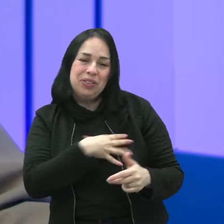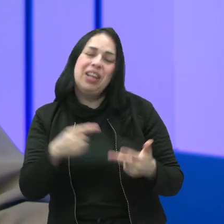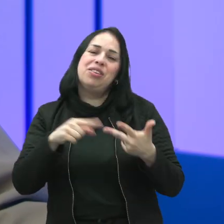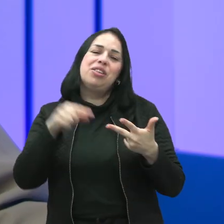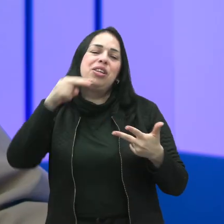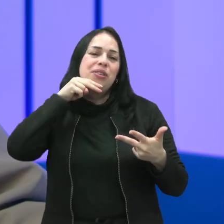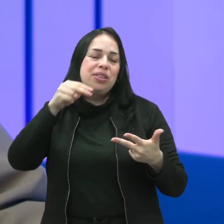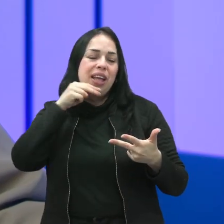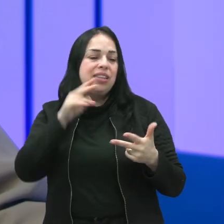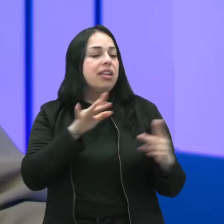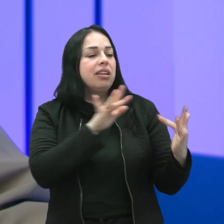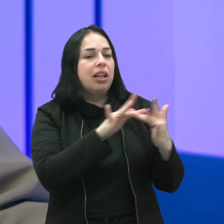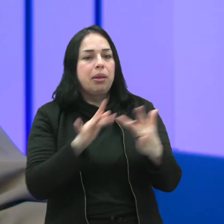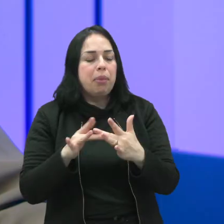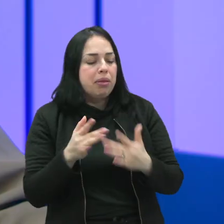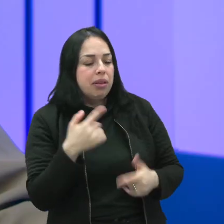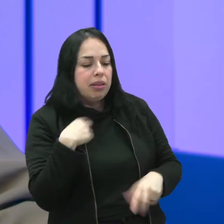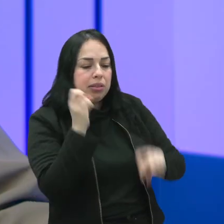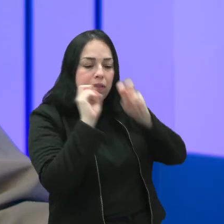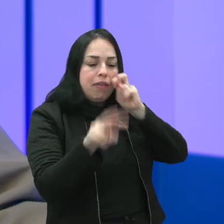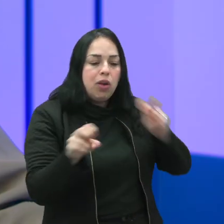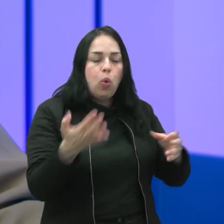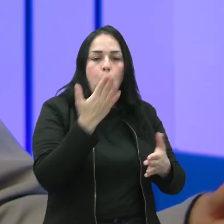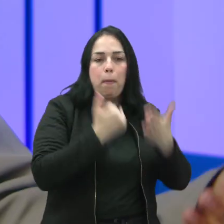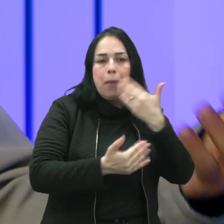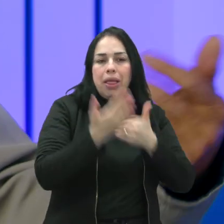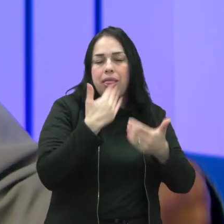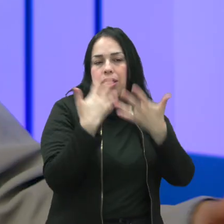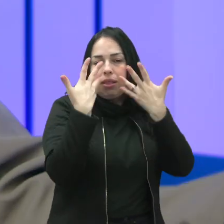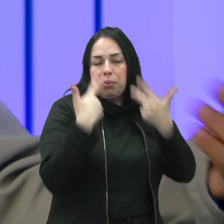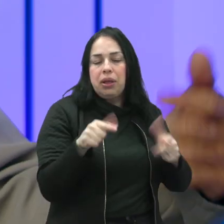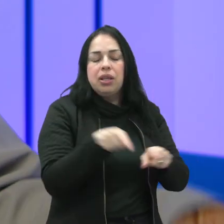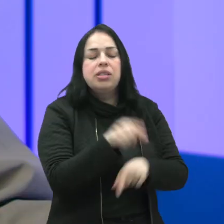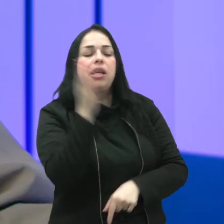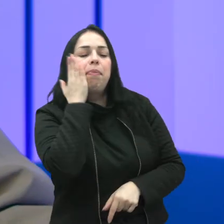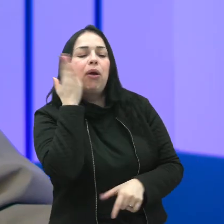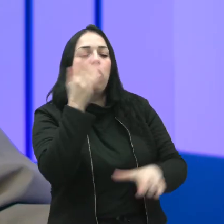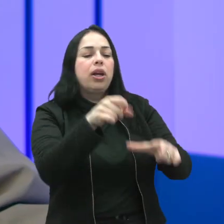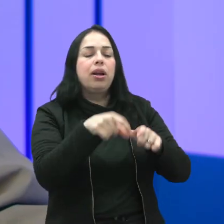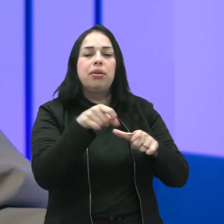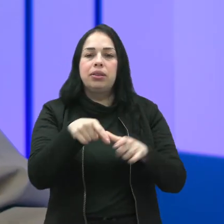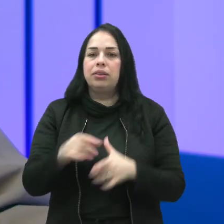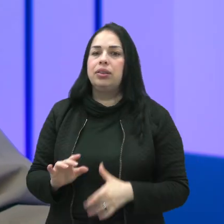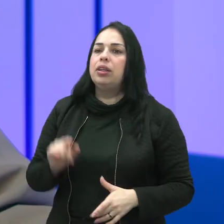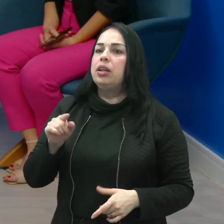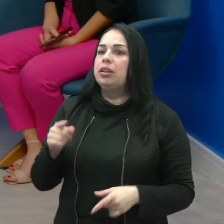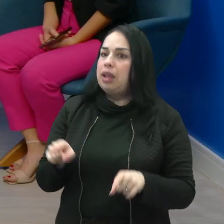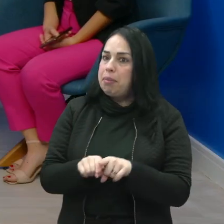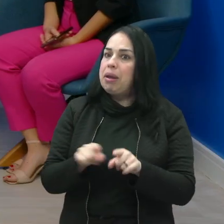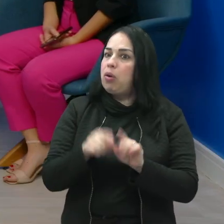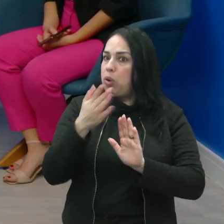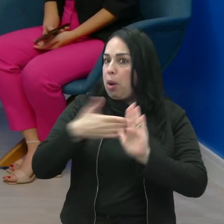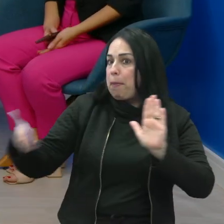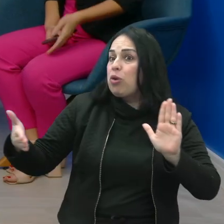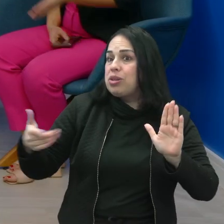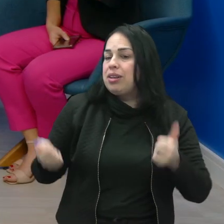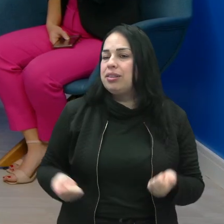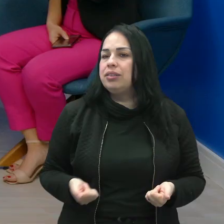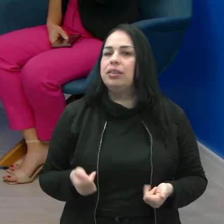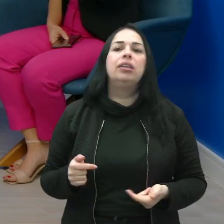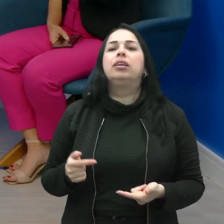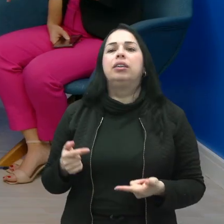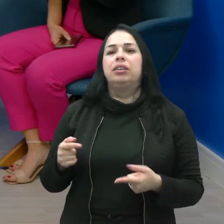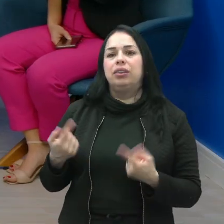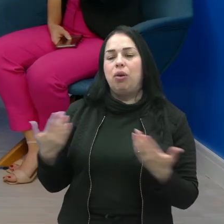também de as pessoas terem um contato direto com os alimentos, saber de que forma que é produzido, de que forma que esses alimentos... O que acontece, né? Como que ele chegou até ali, né, Sim, Dani? e que a gente não